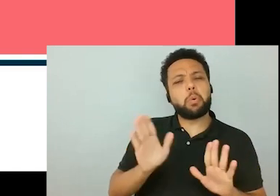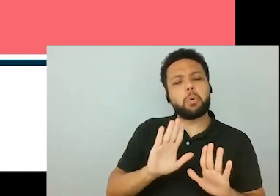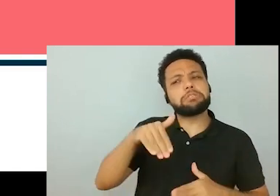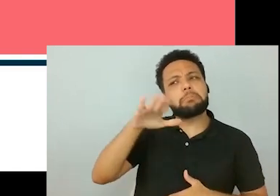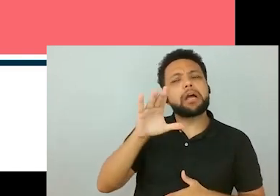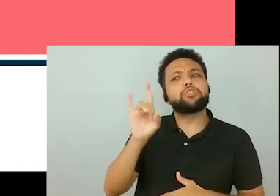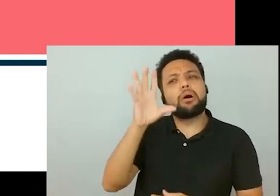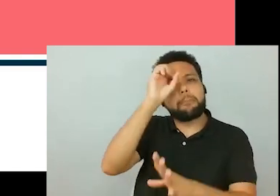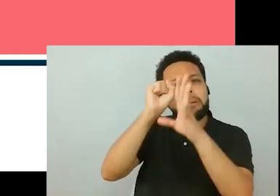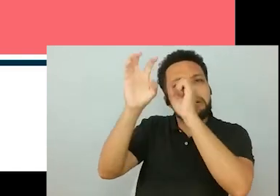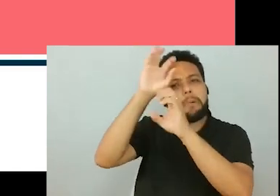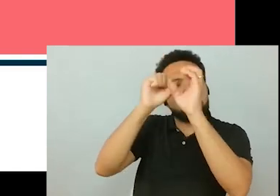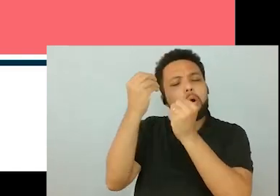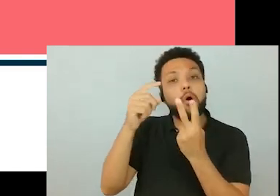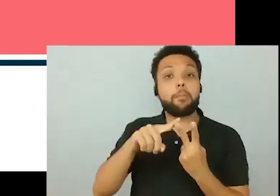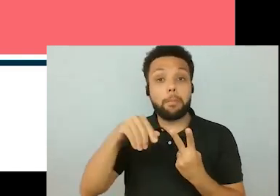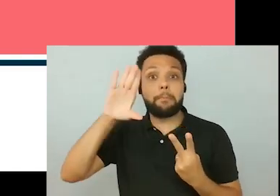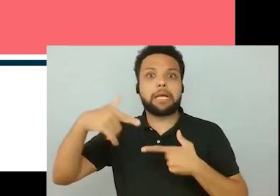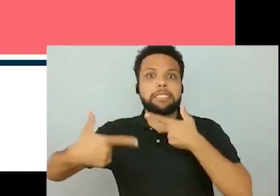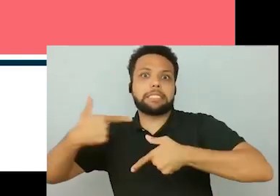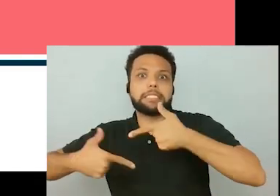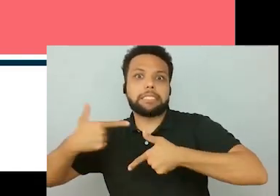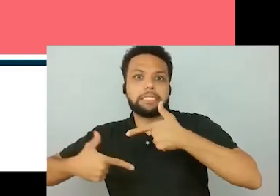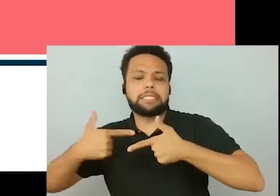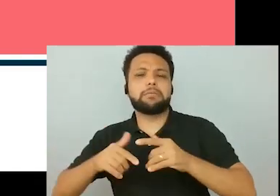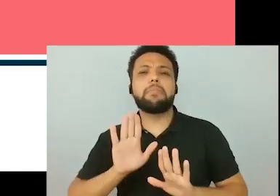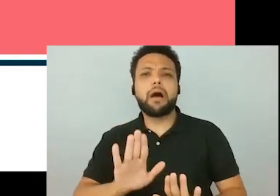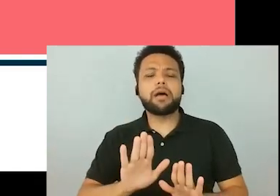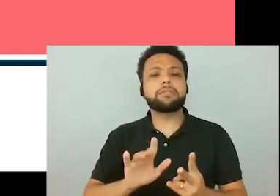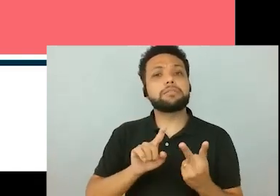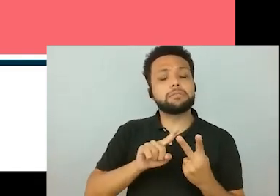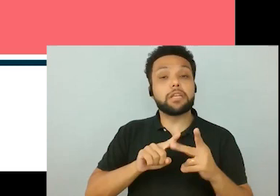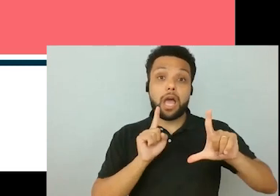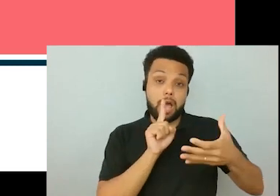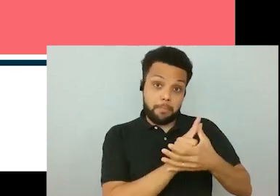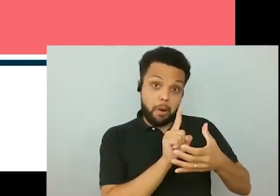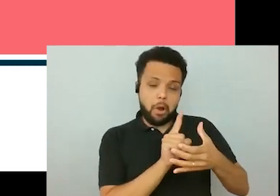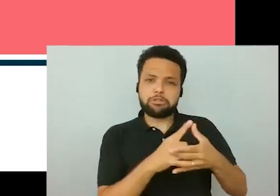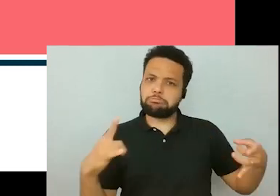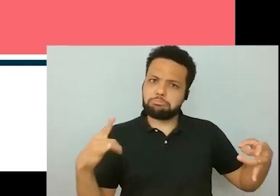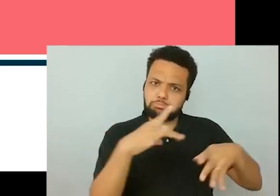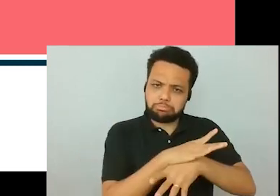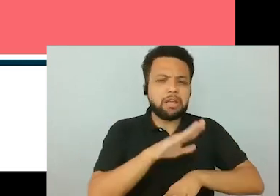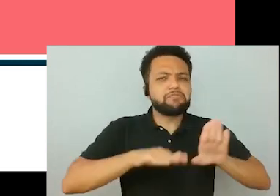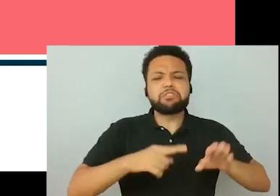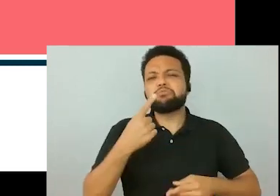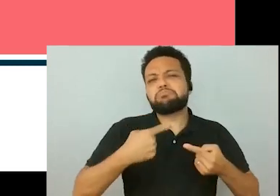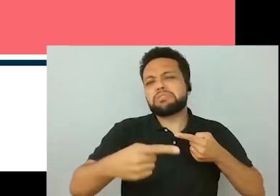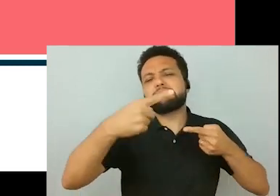entendendo como as coisas são feitas. Porém, quando esse onboarding termina, isso pode ser super rápido, às vezes 1 a 2